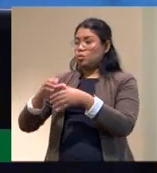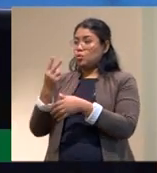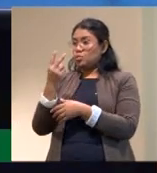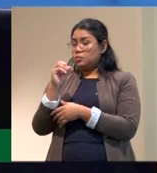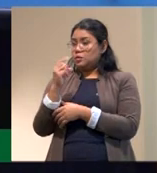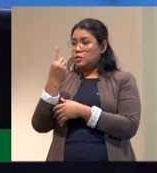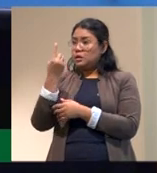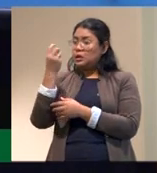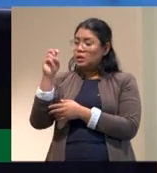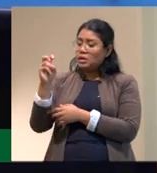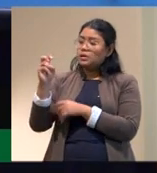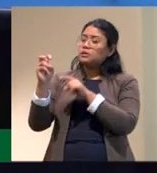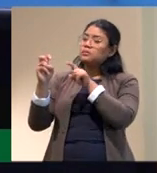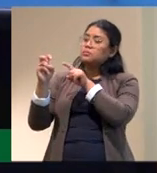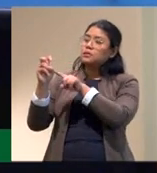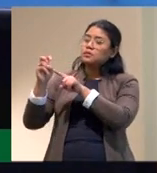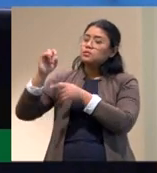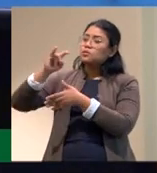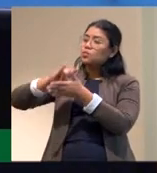2015, já